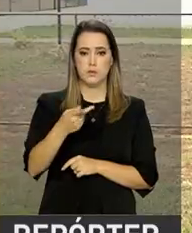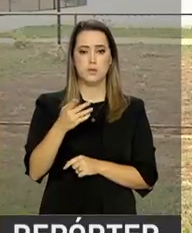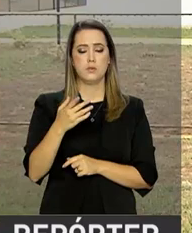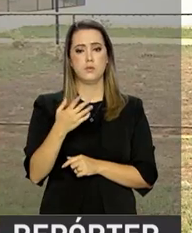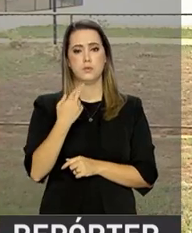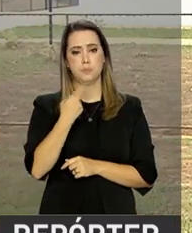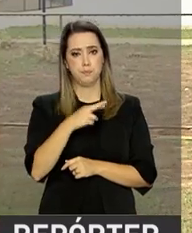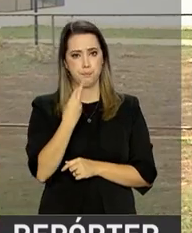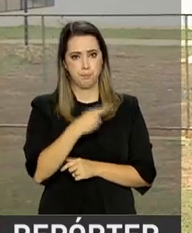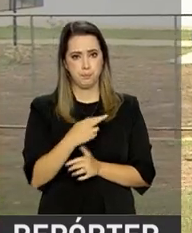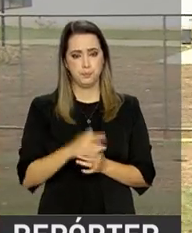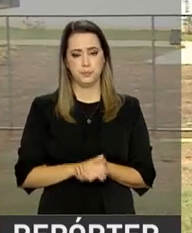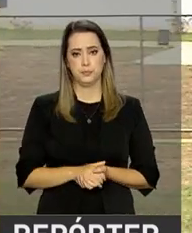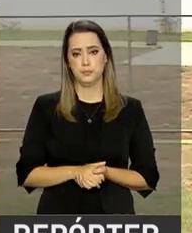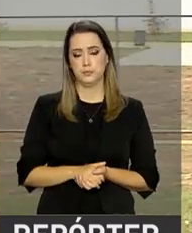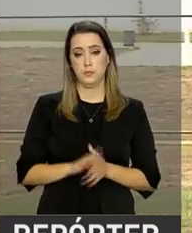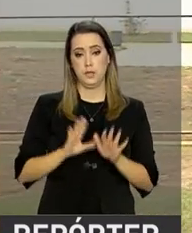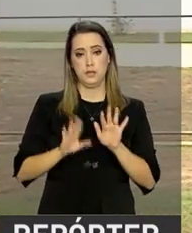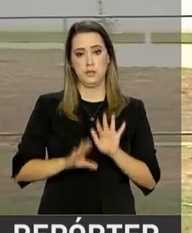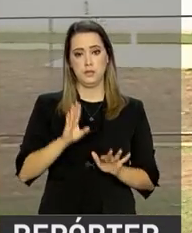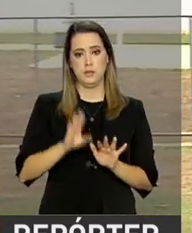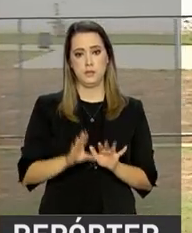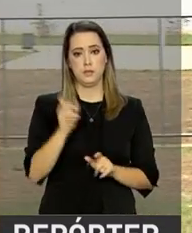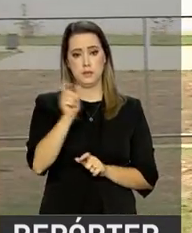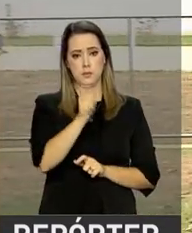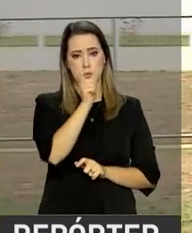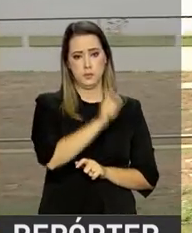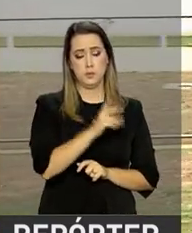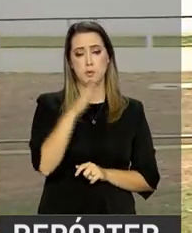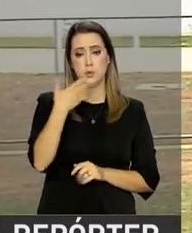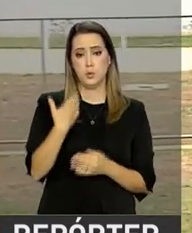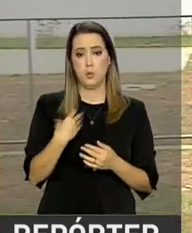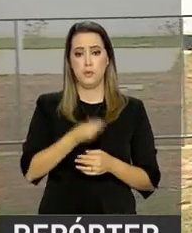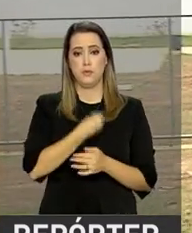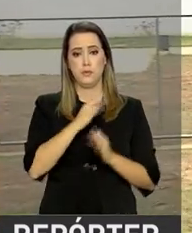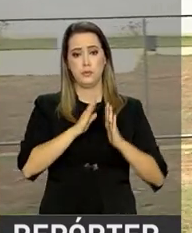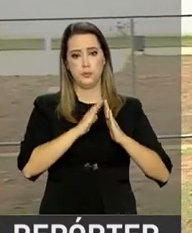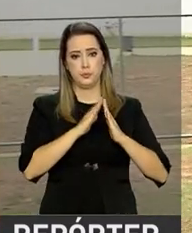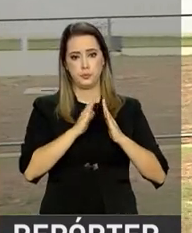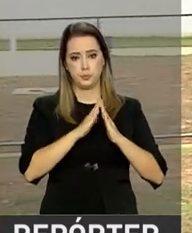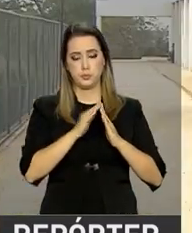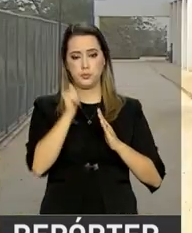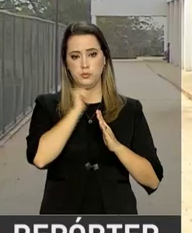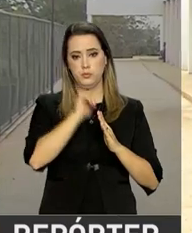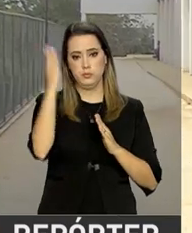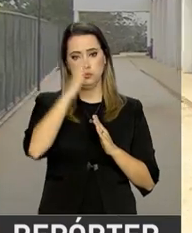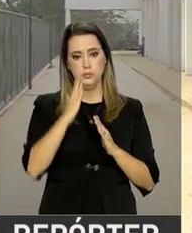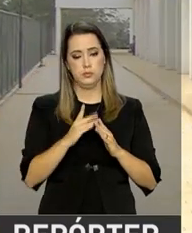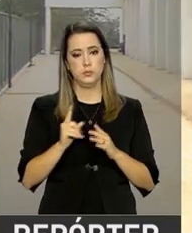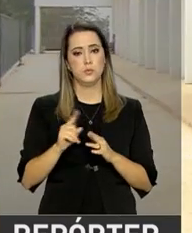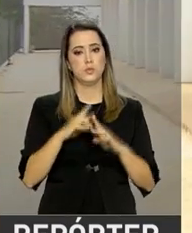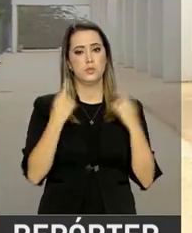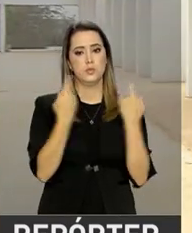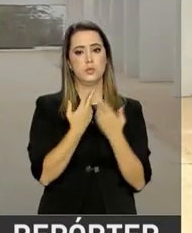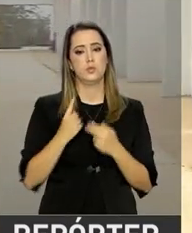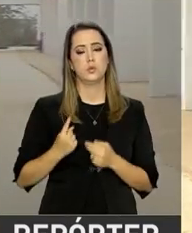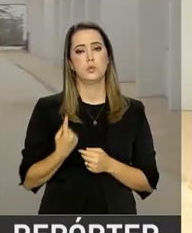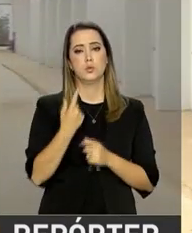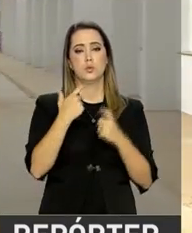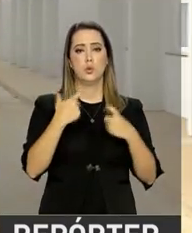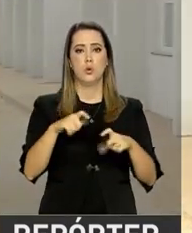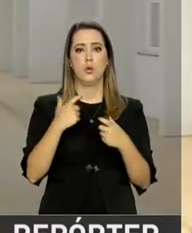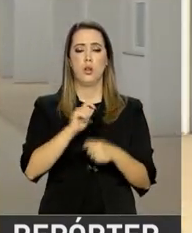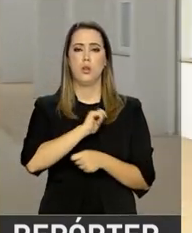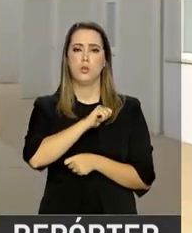denúncia. Muitas dessas mulheres são encaminhadas para a Casa da Mulher Brasileira, ação do governo federal que reúne em um mesmo lugar